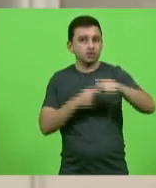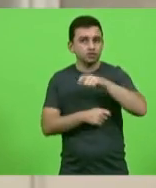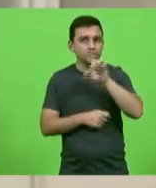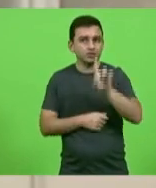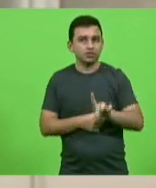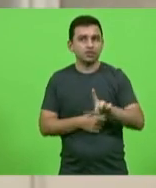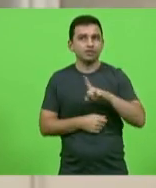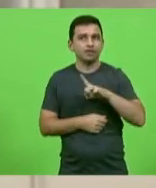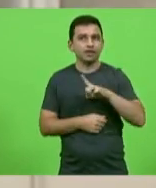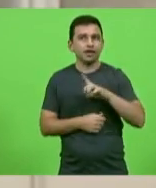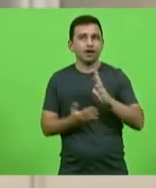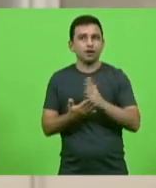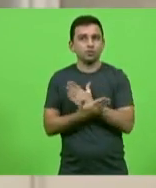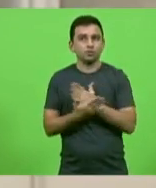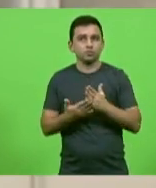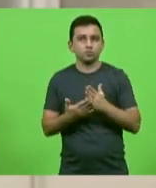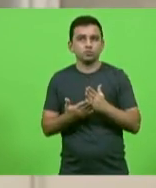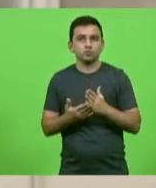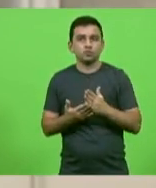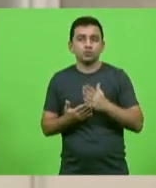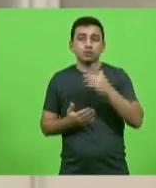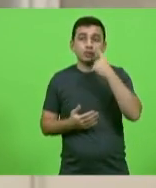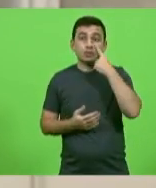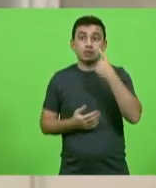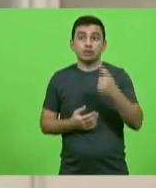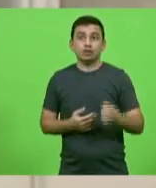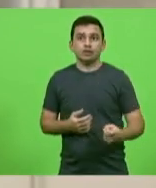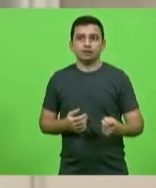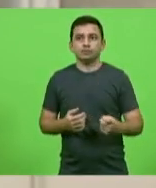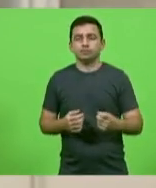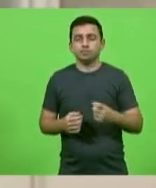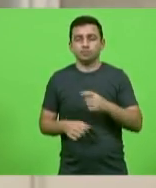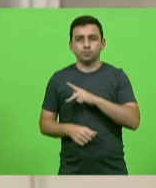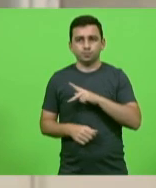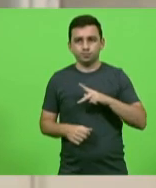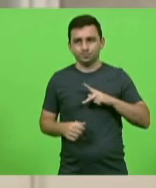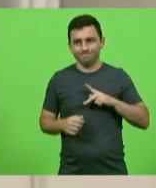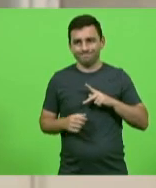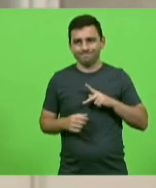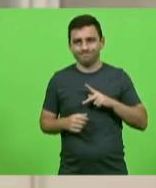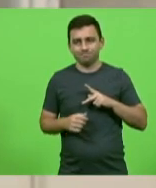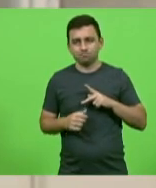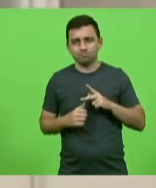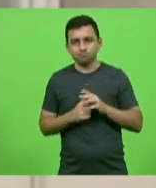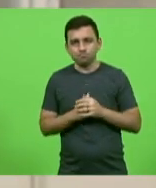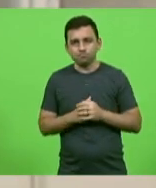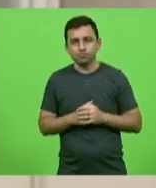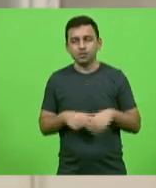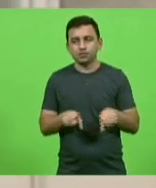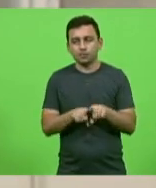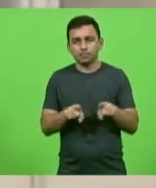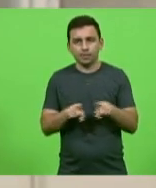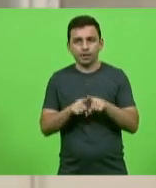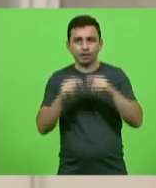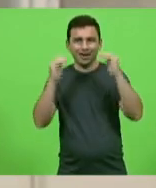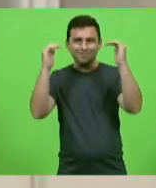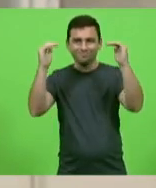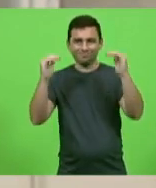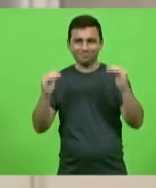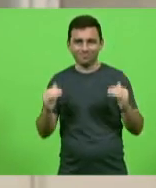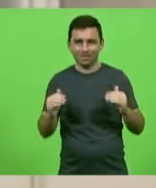da indisponibilidade do interesse público o decorre da hierarquia